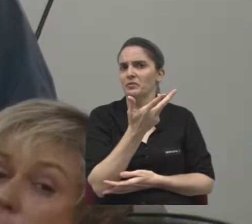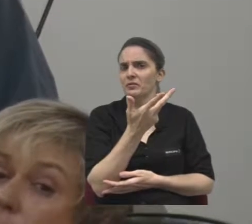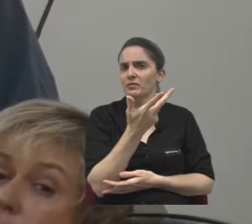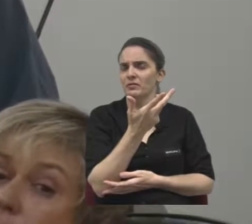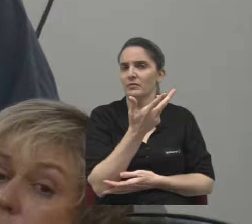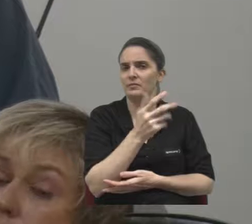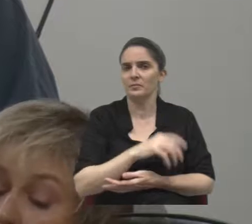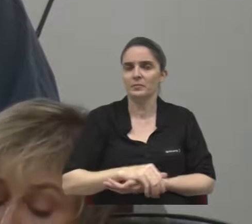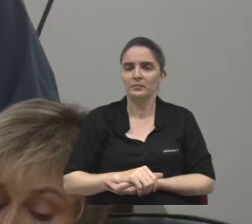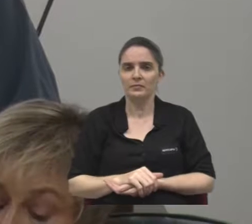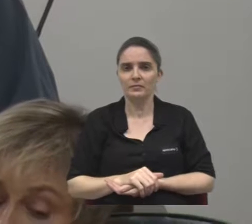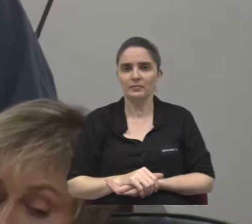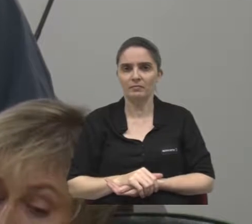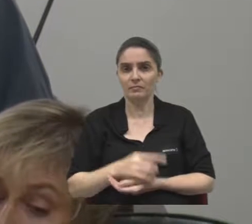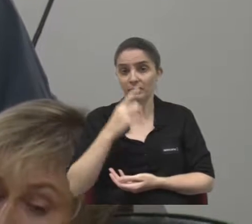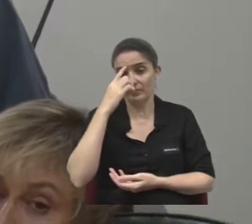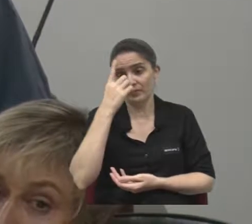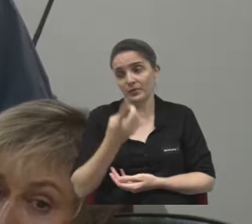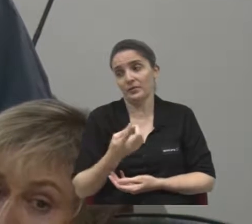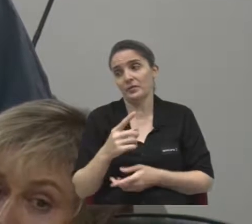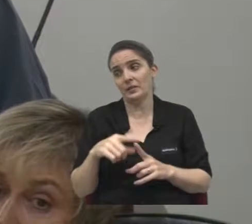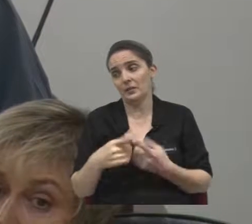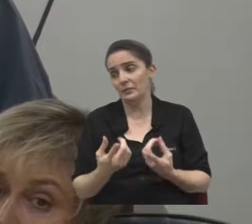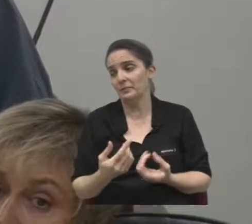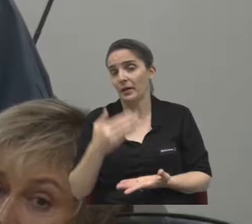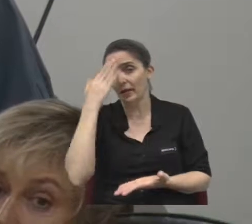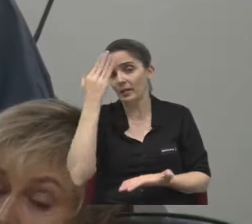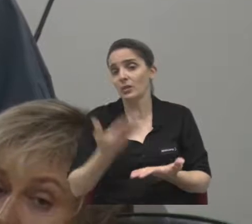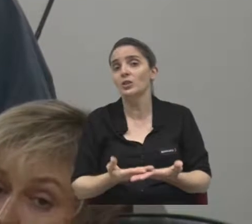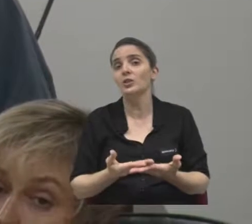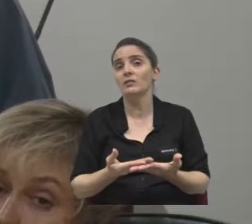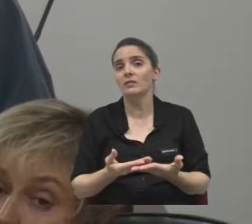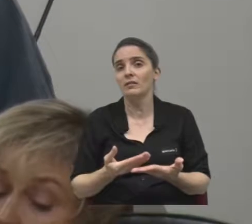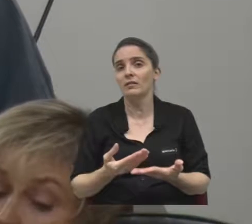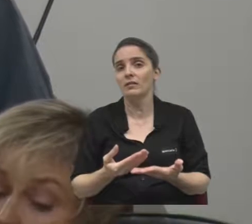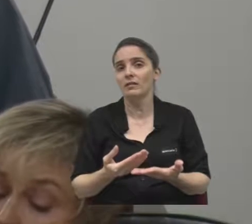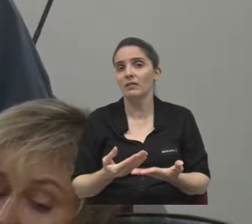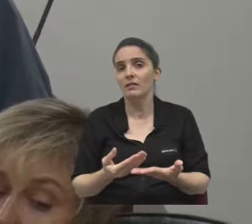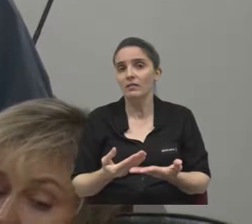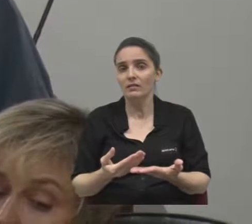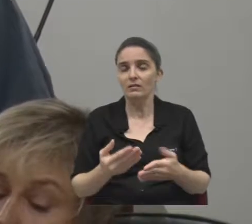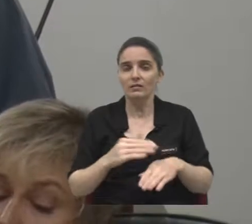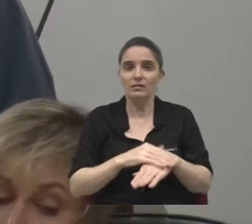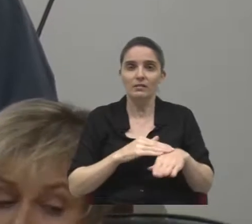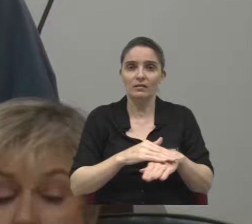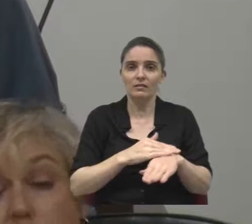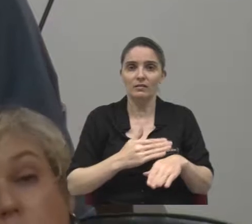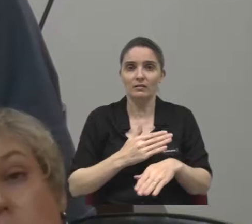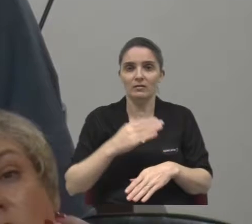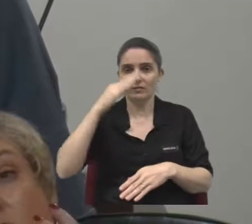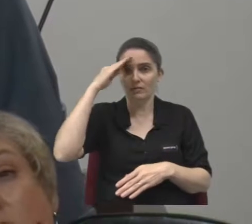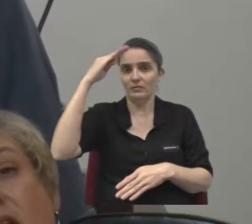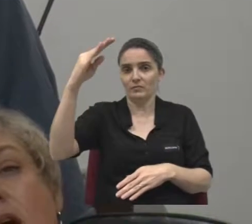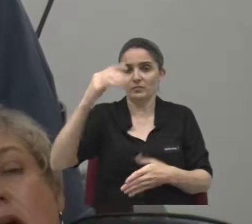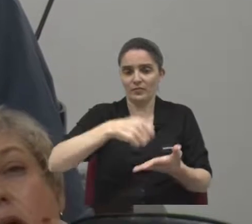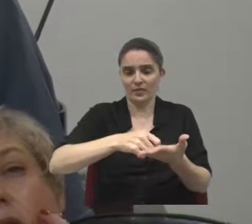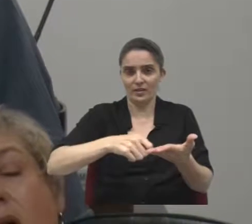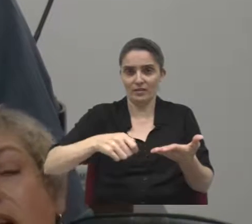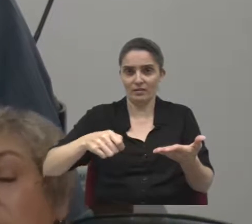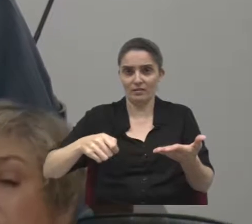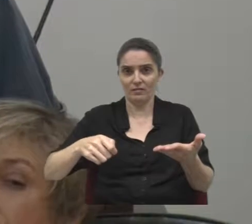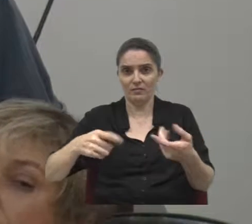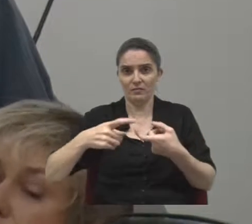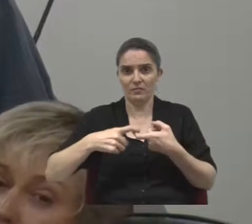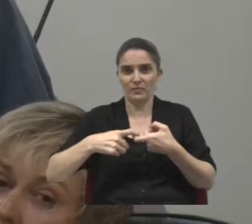vou duvidar, mas é difícil até acreditar que conversou com o general realmente, porque vai lá, assina um convênio de 8 milhões aqui do aeroporto e não tem nem